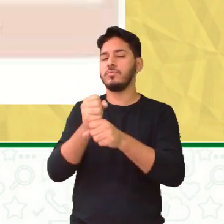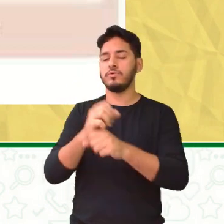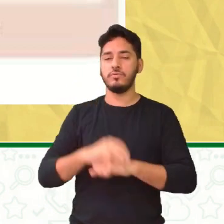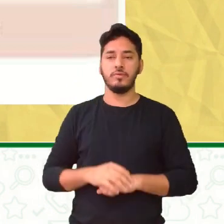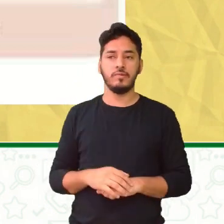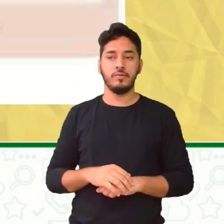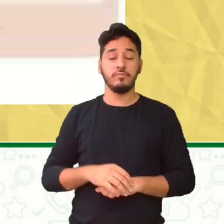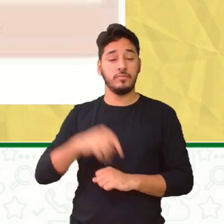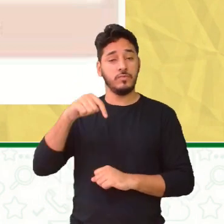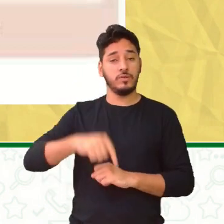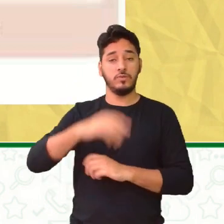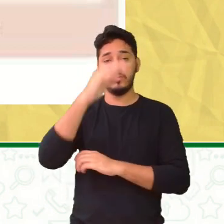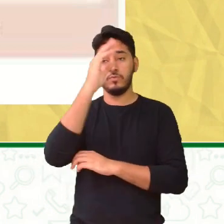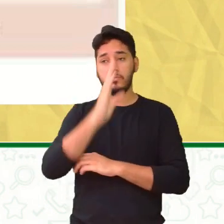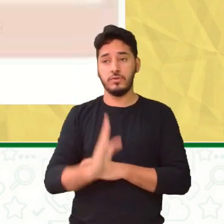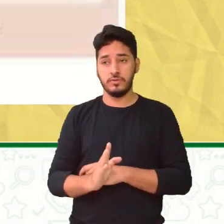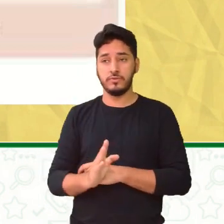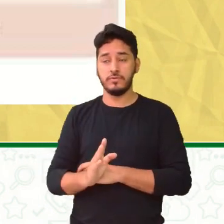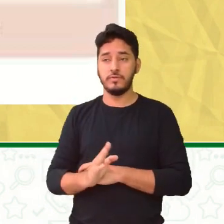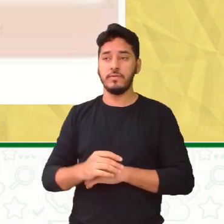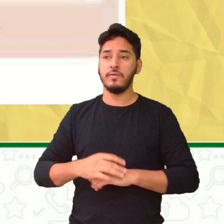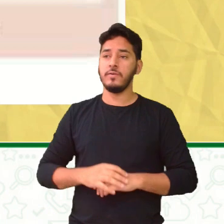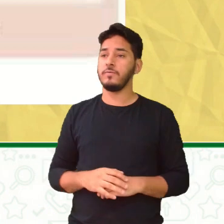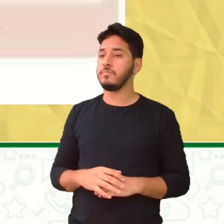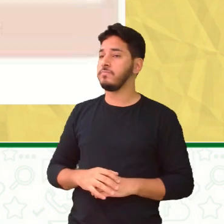que aqui no Brasil,